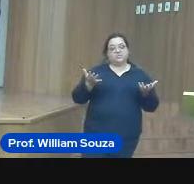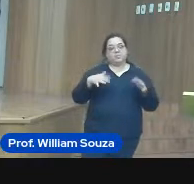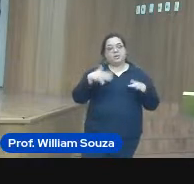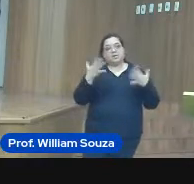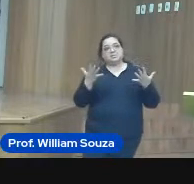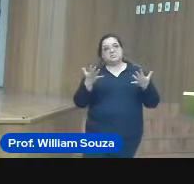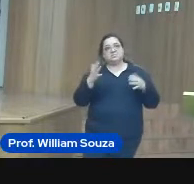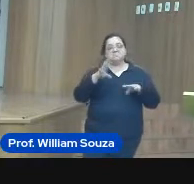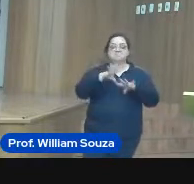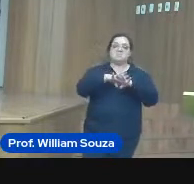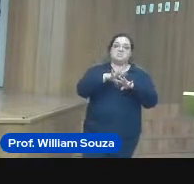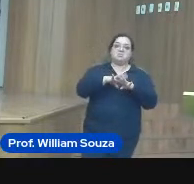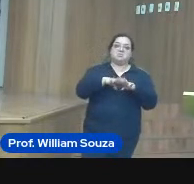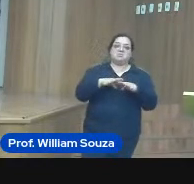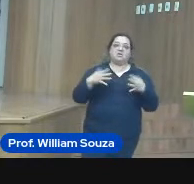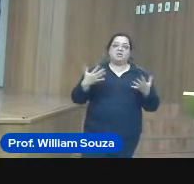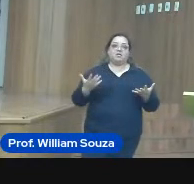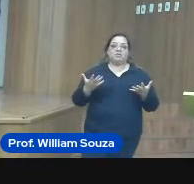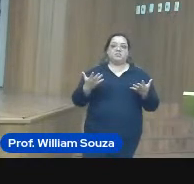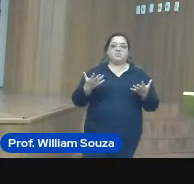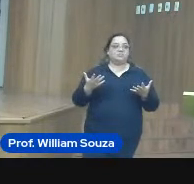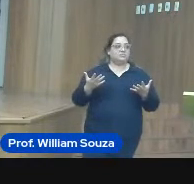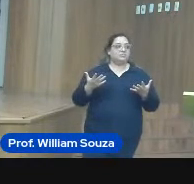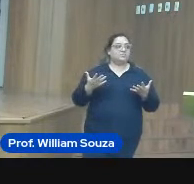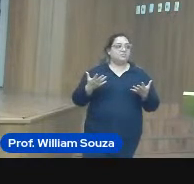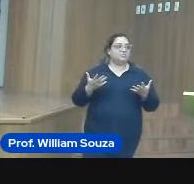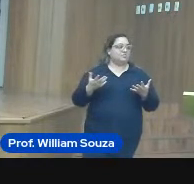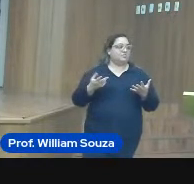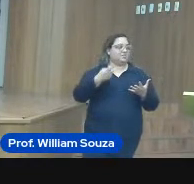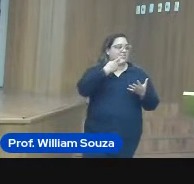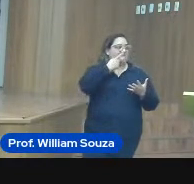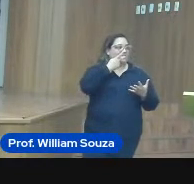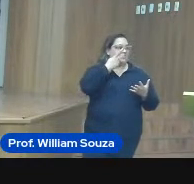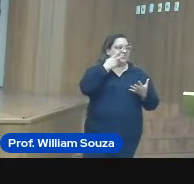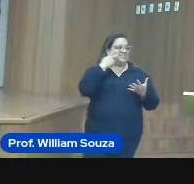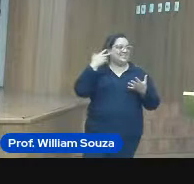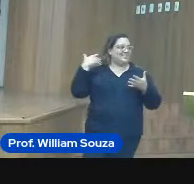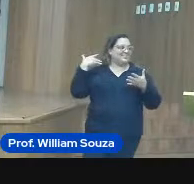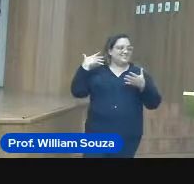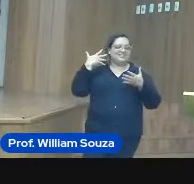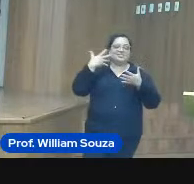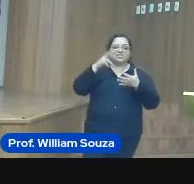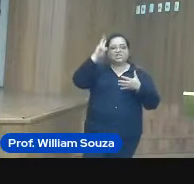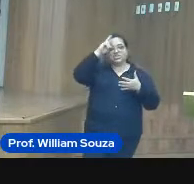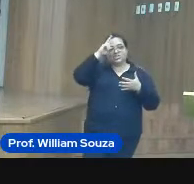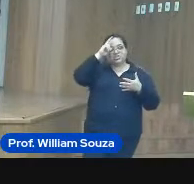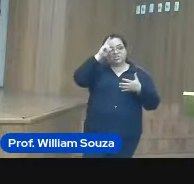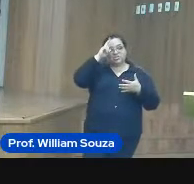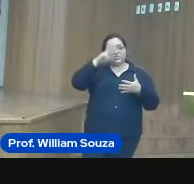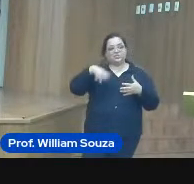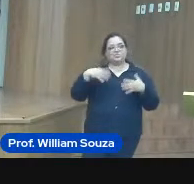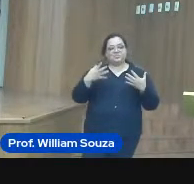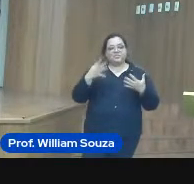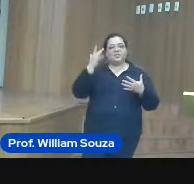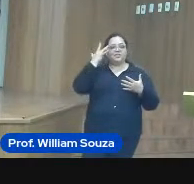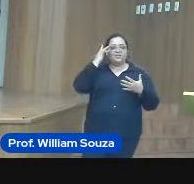mais... E aí eu falei tanto de história, falei tanto... Mas eu acho realmente